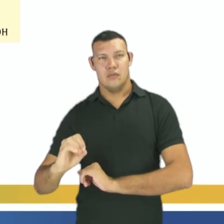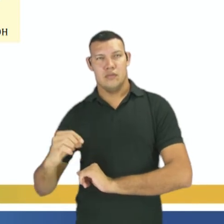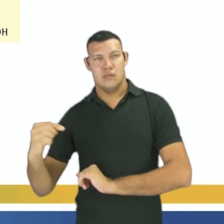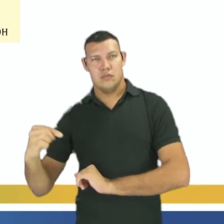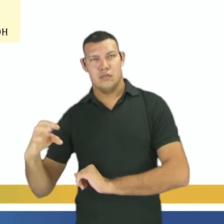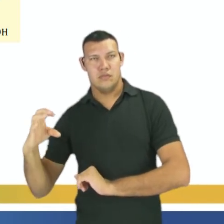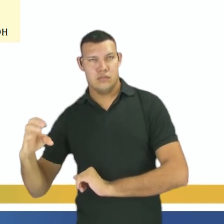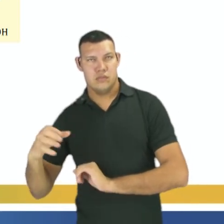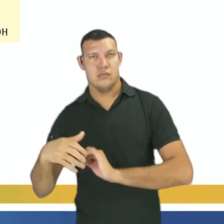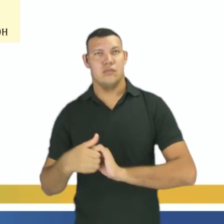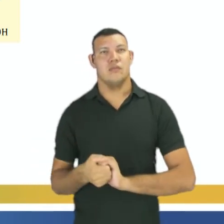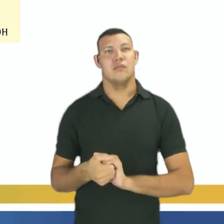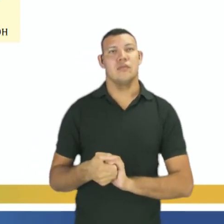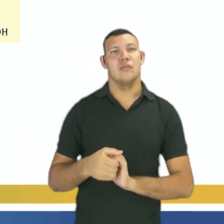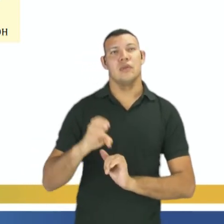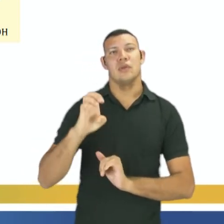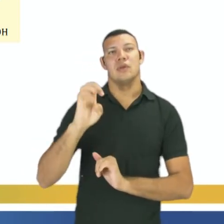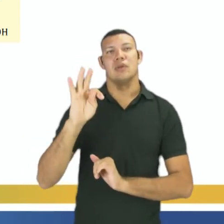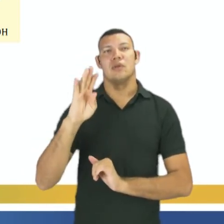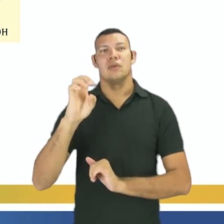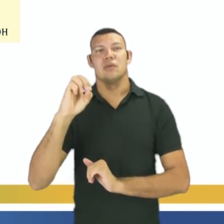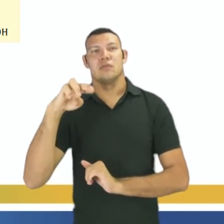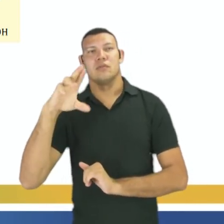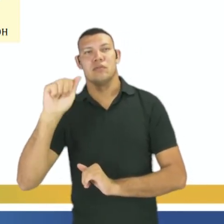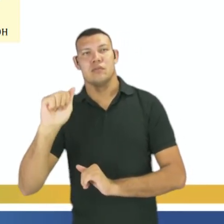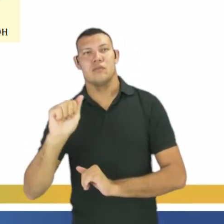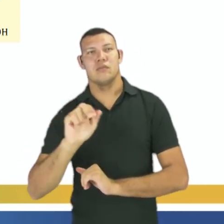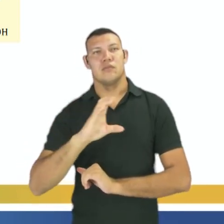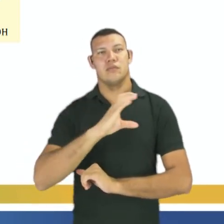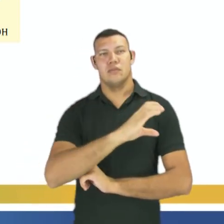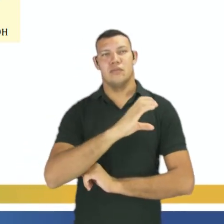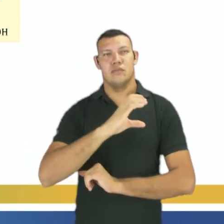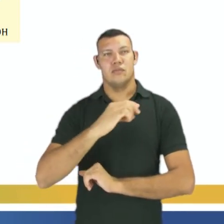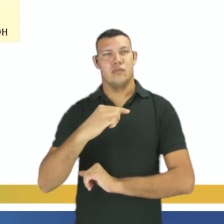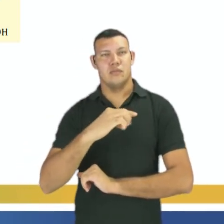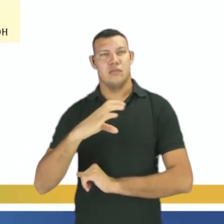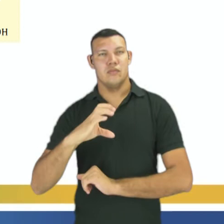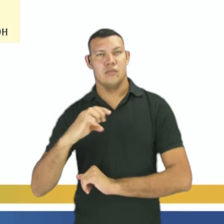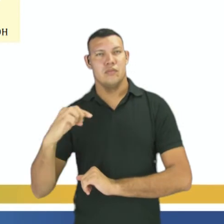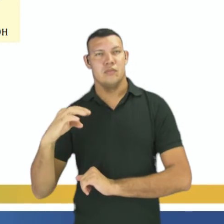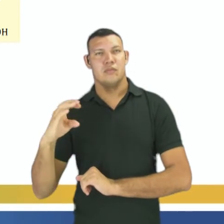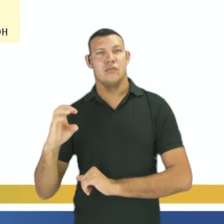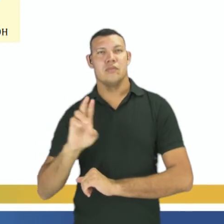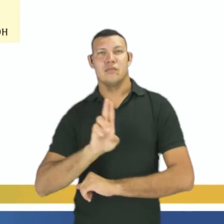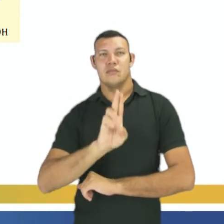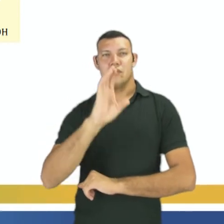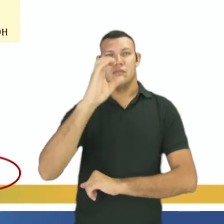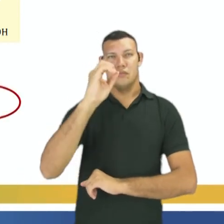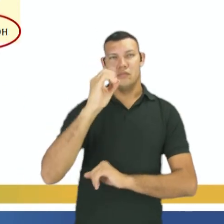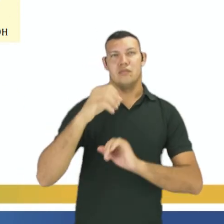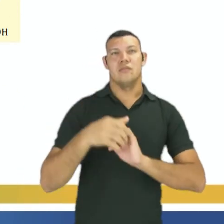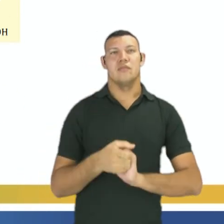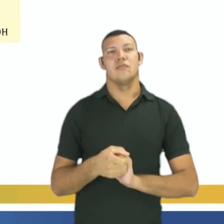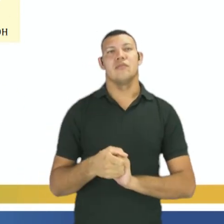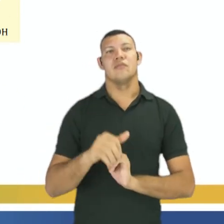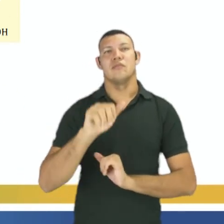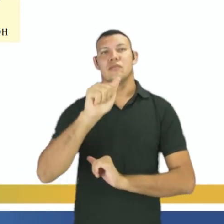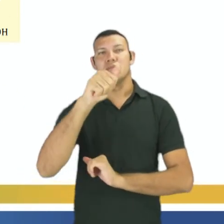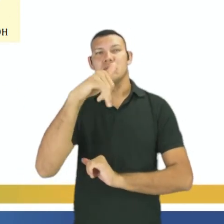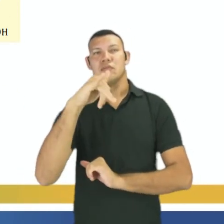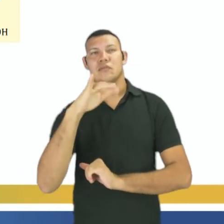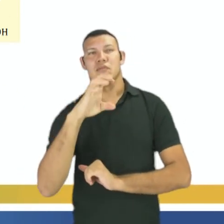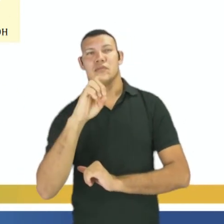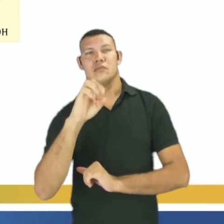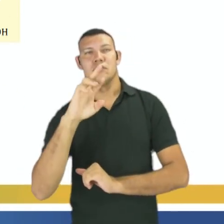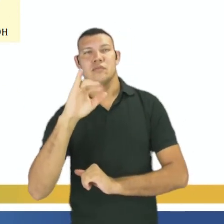podem observar, os anidridos, os ésteres, amida e ácidos